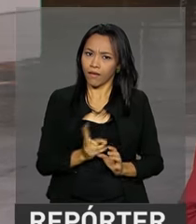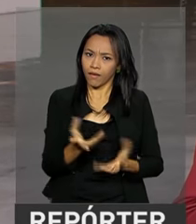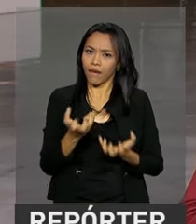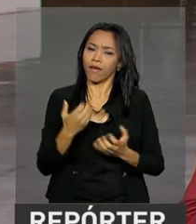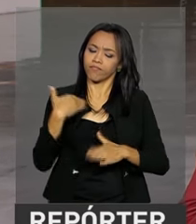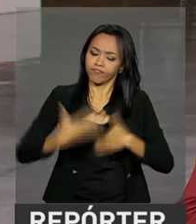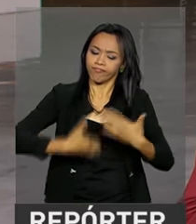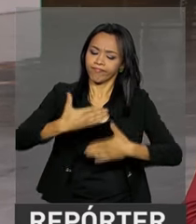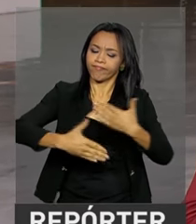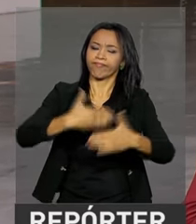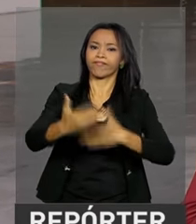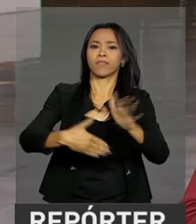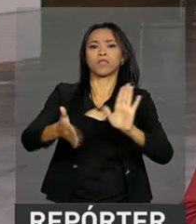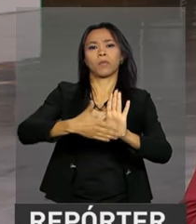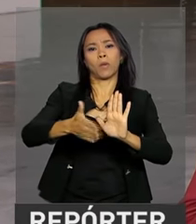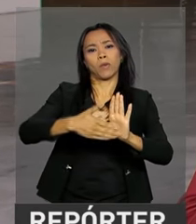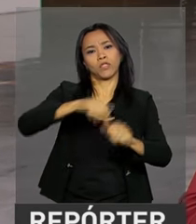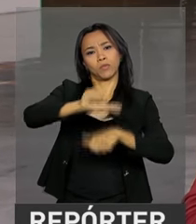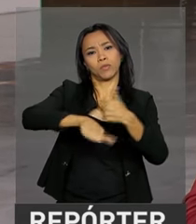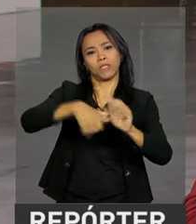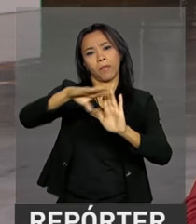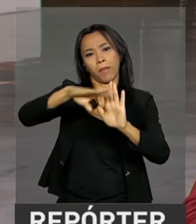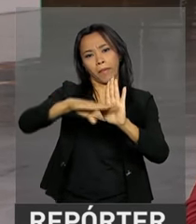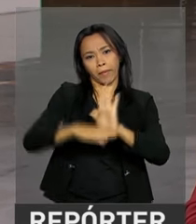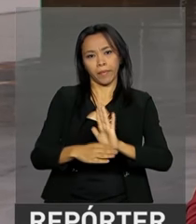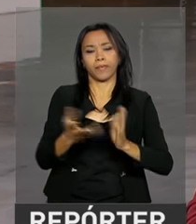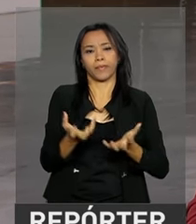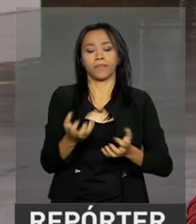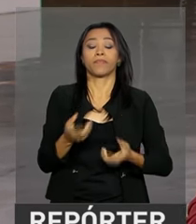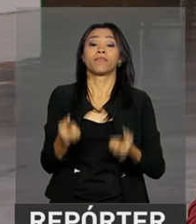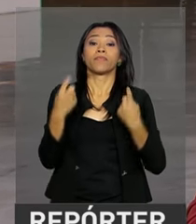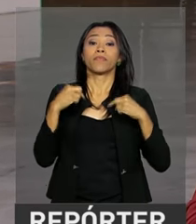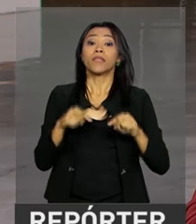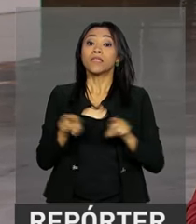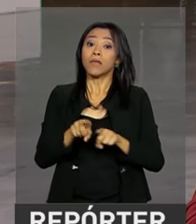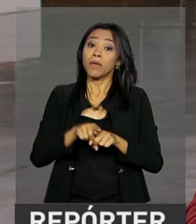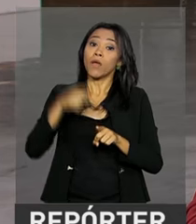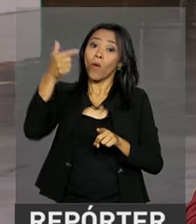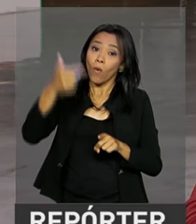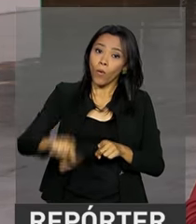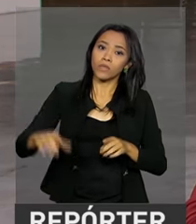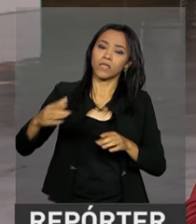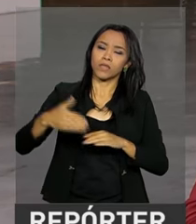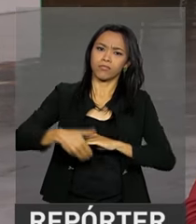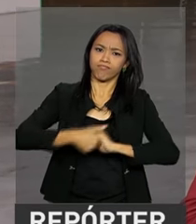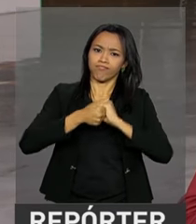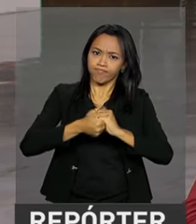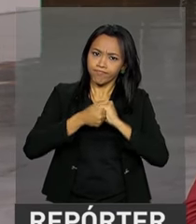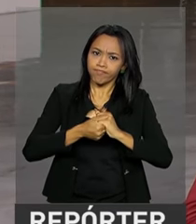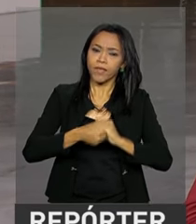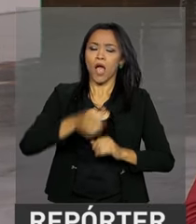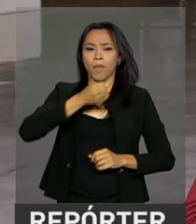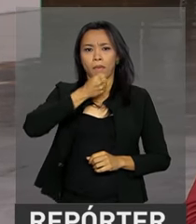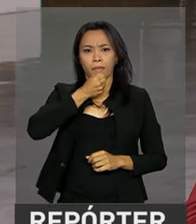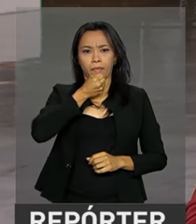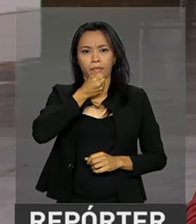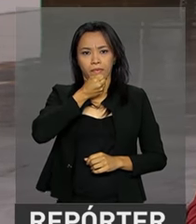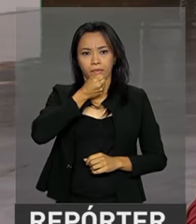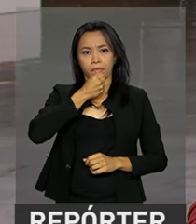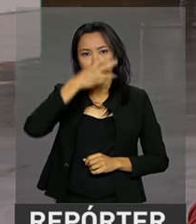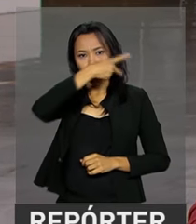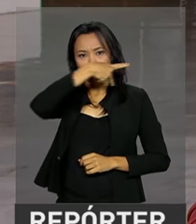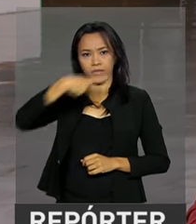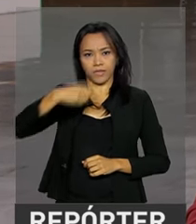reformas. Bom, a mensagem de cumprimentos também vieram por meio do porta-voz da Presidência da